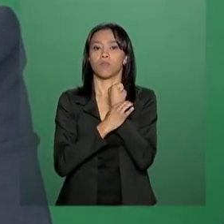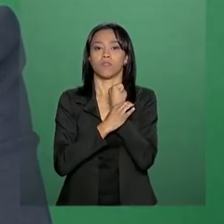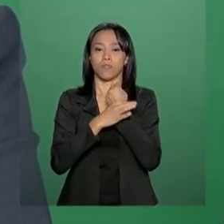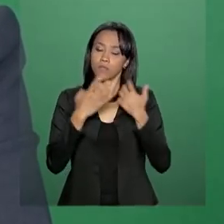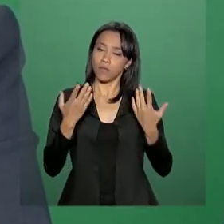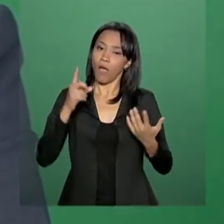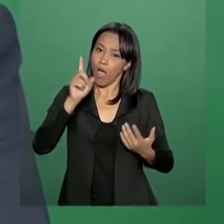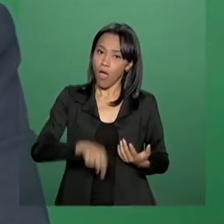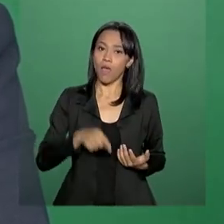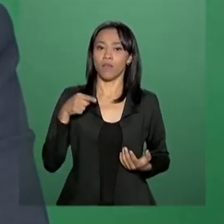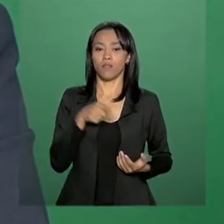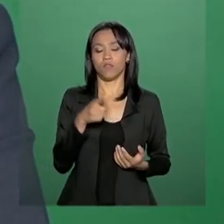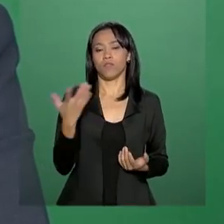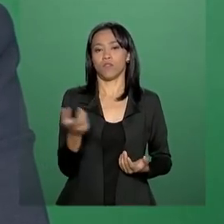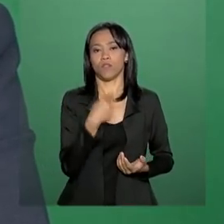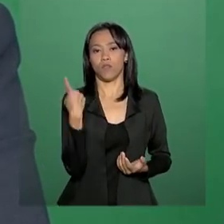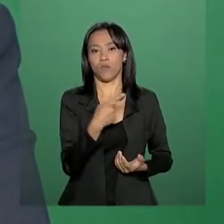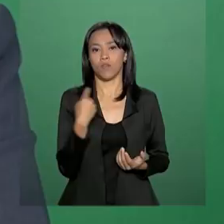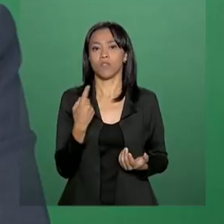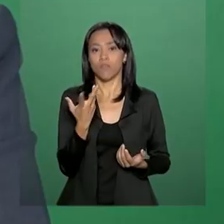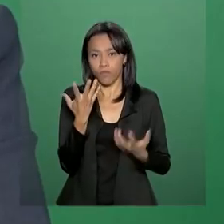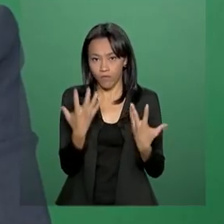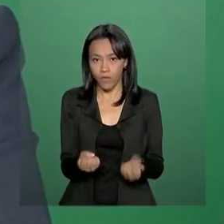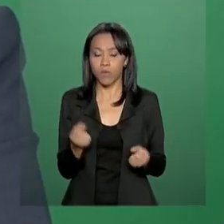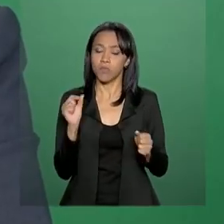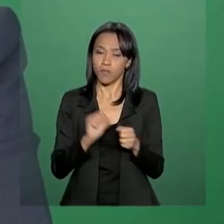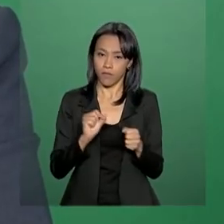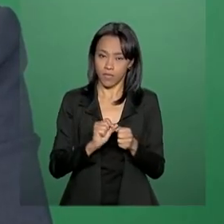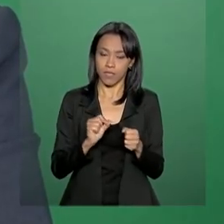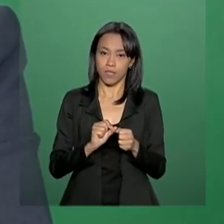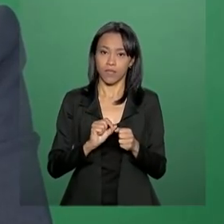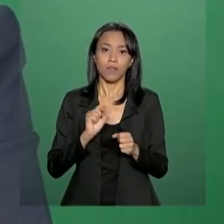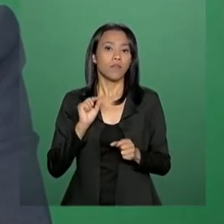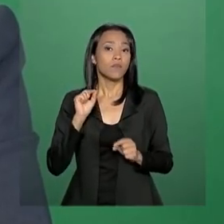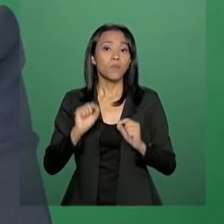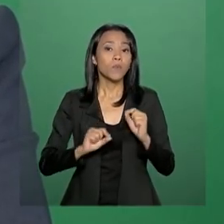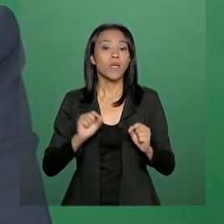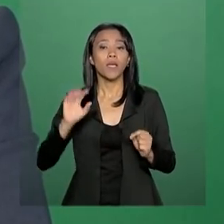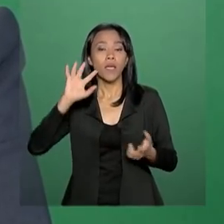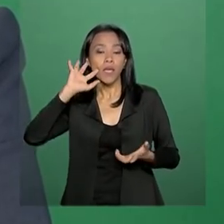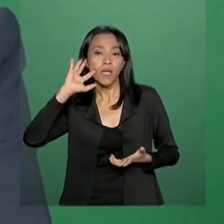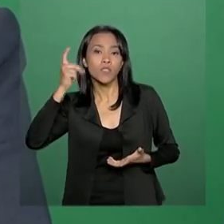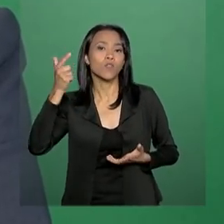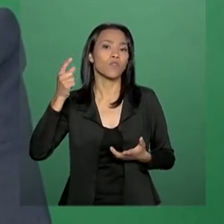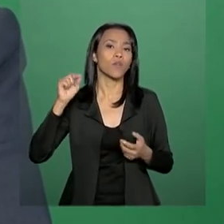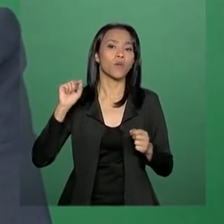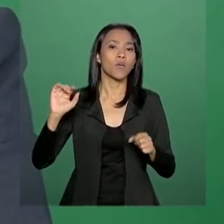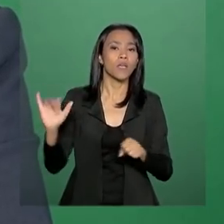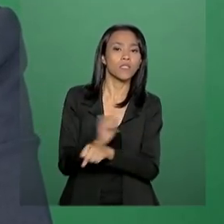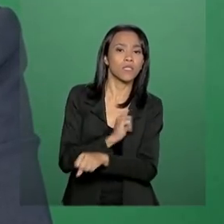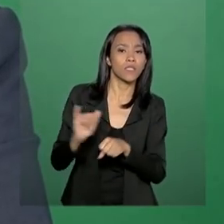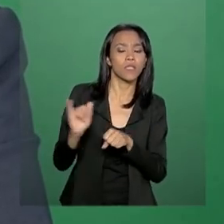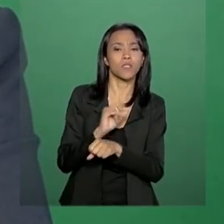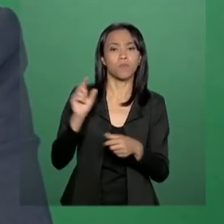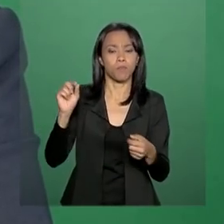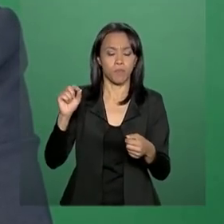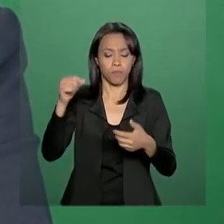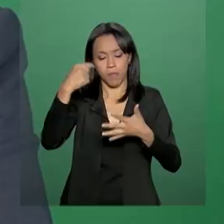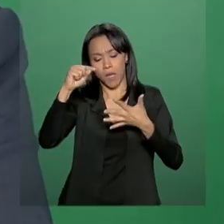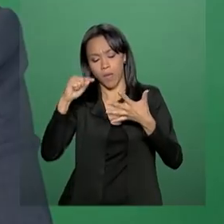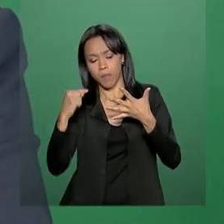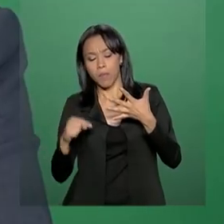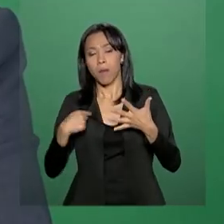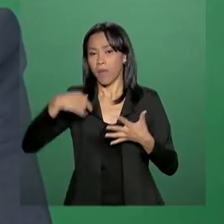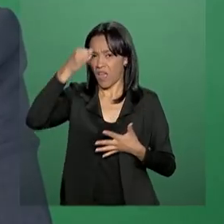que pretendemos fazer, isso que faremos, a fim de realmente tomar todas as ações necessárias para evitar